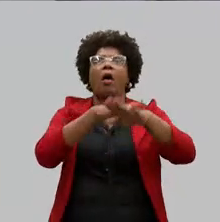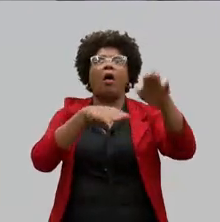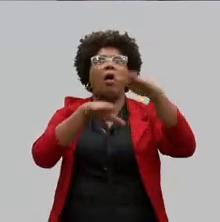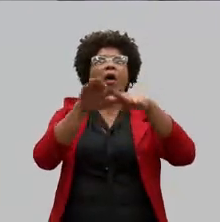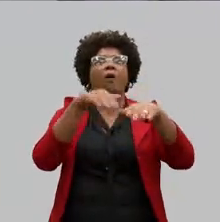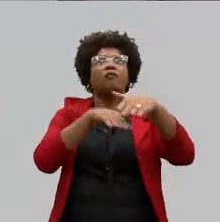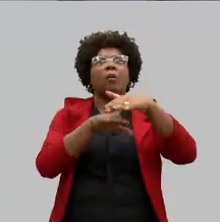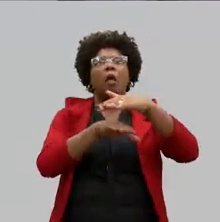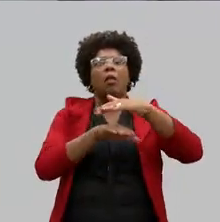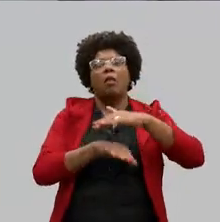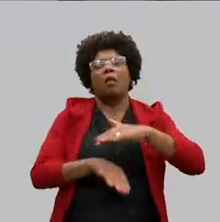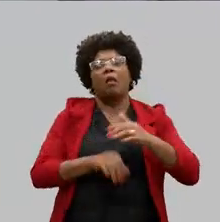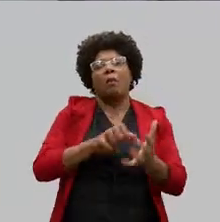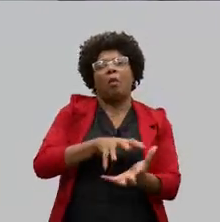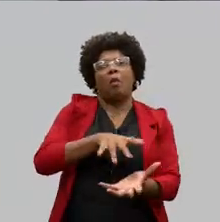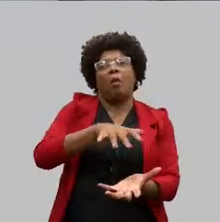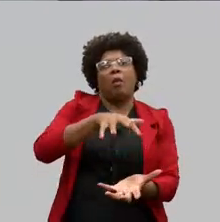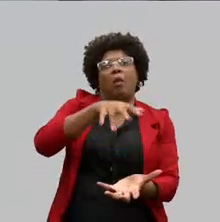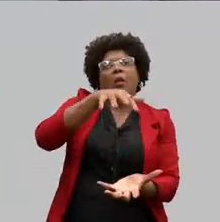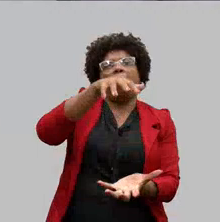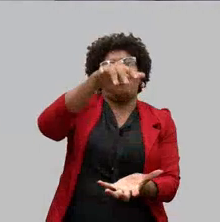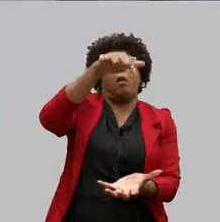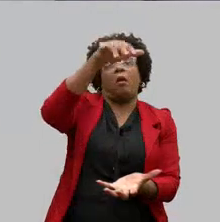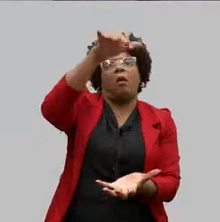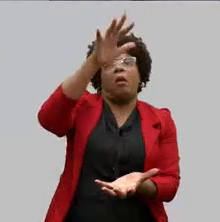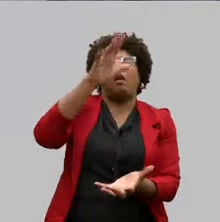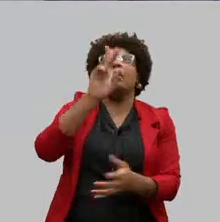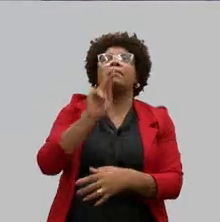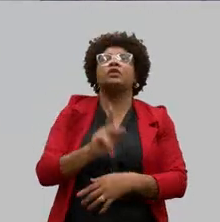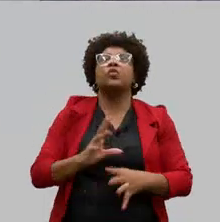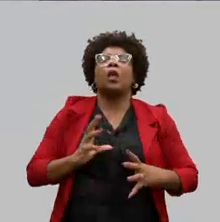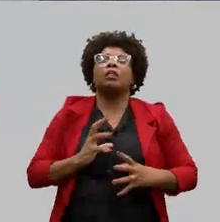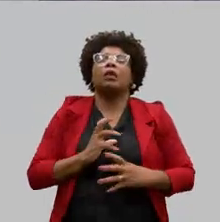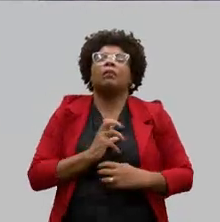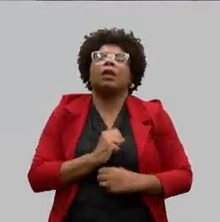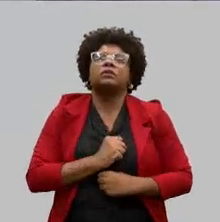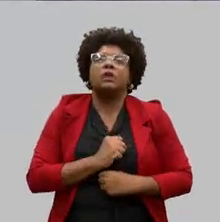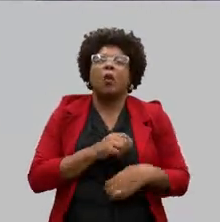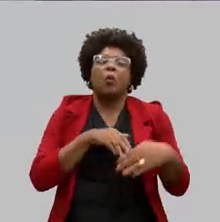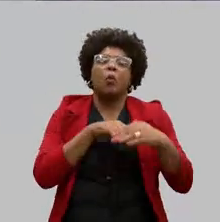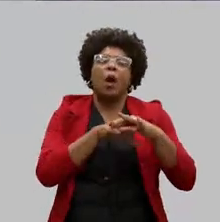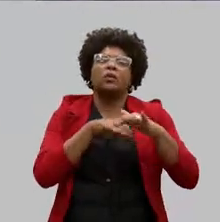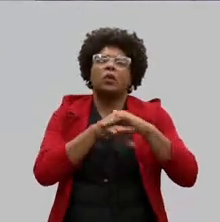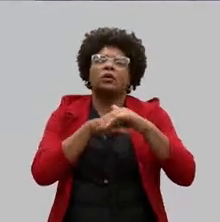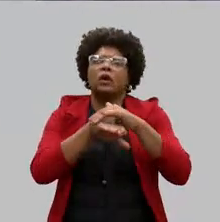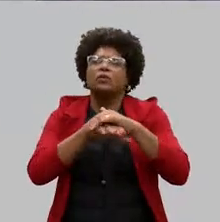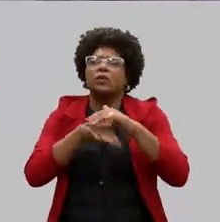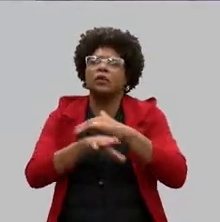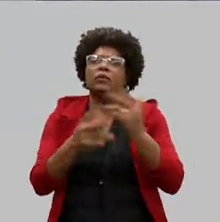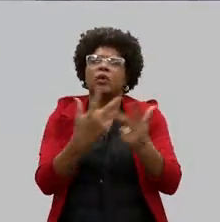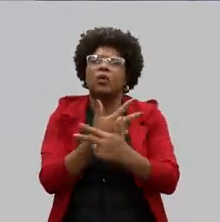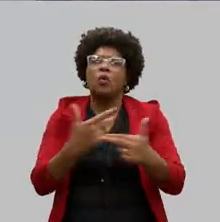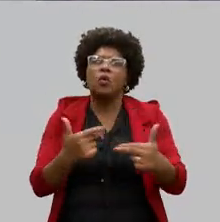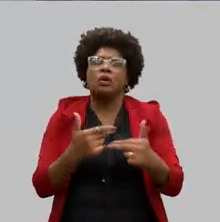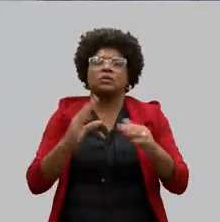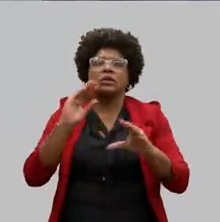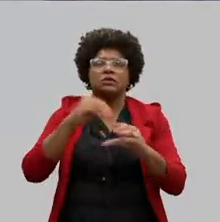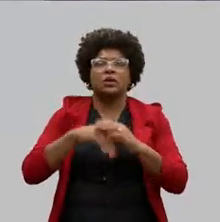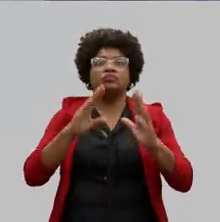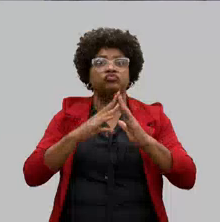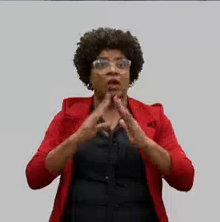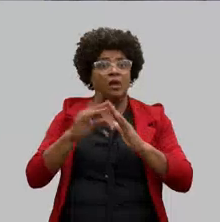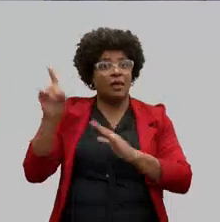pessoas que vão ficando depressivos vão passando a acumular produtos dentro de casa em Santa Luzia eu tenho vários desses